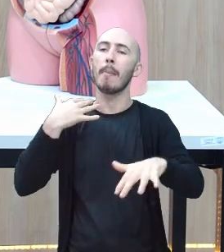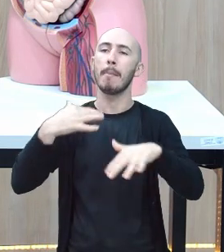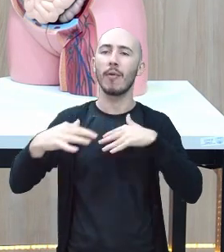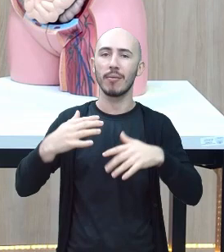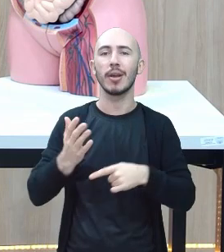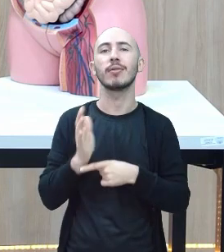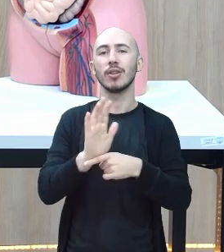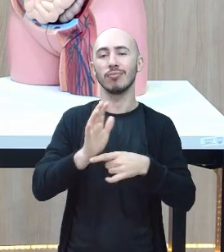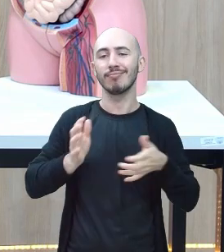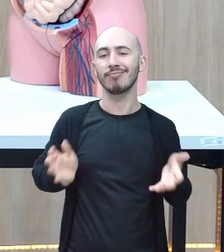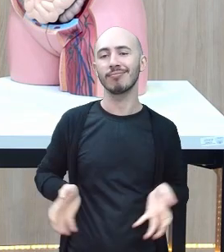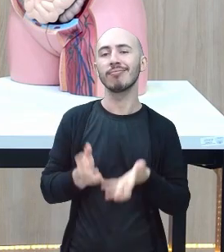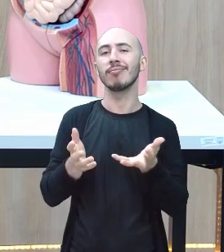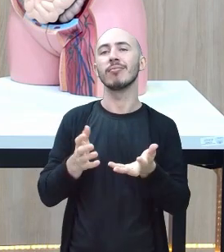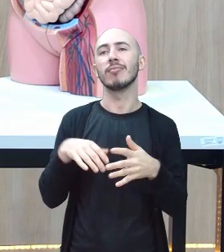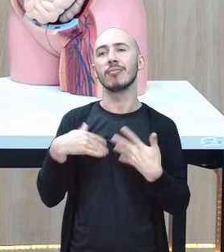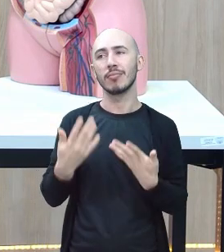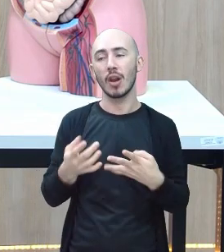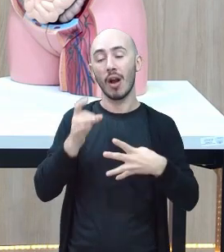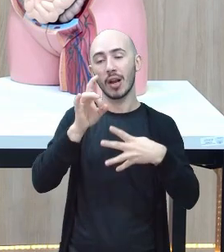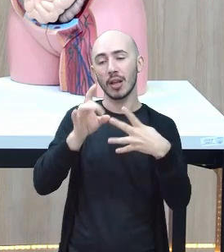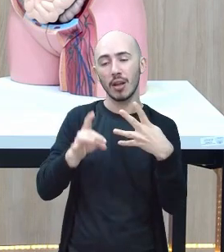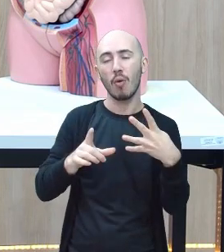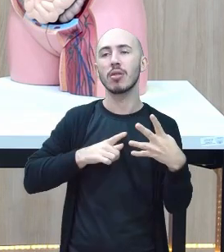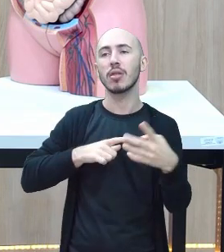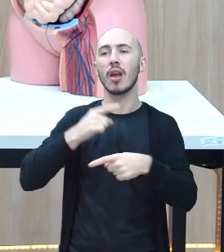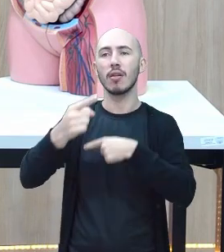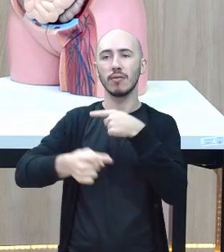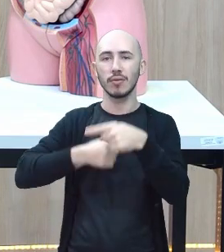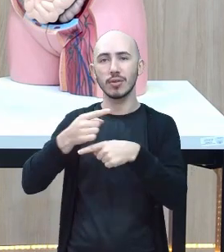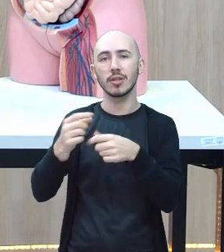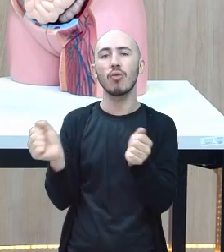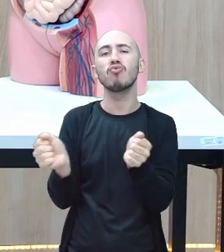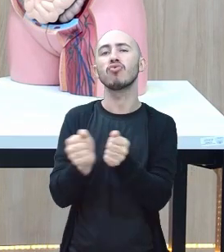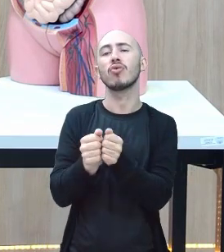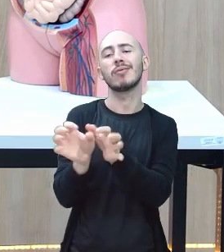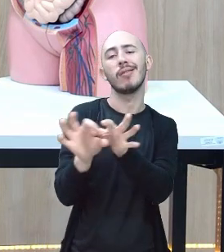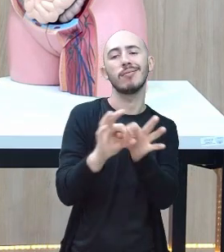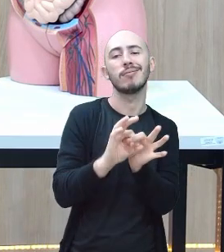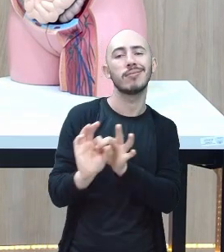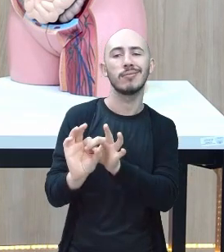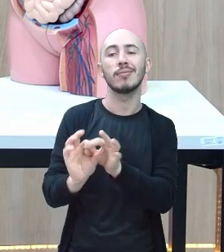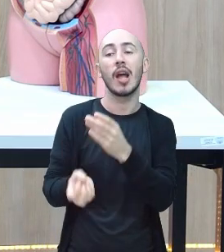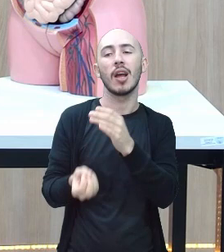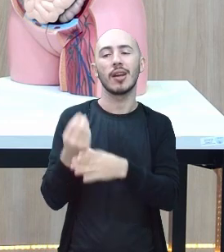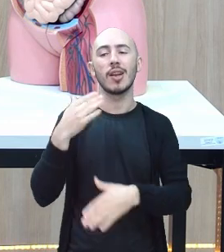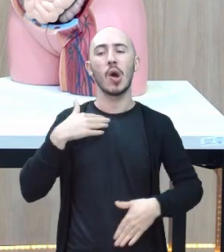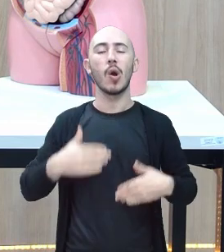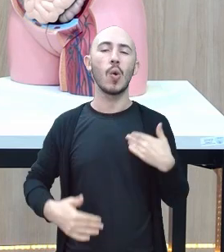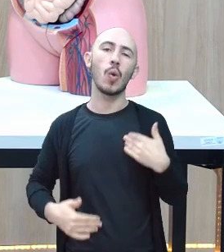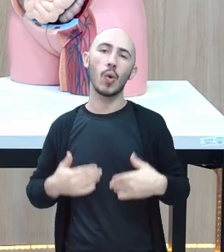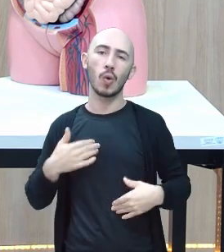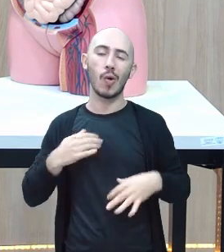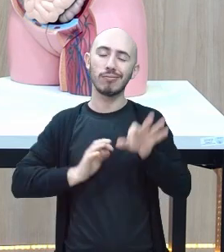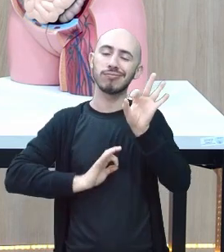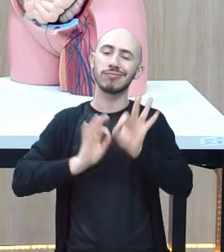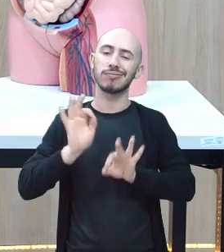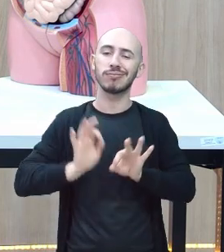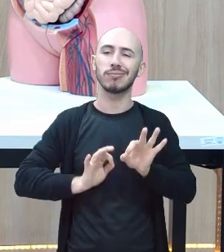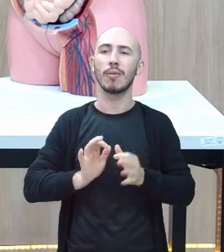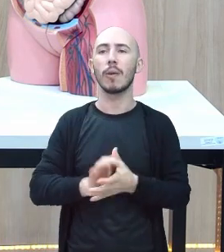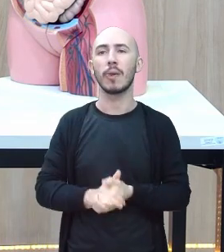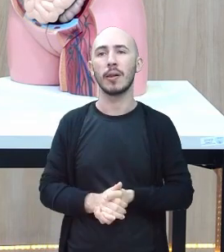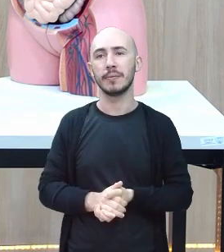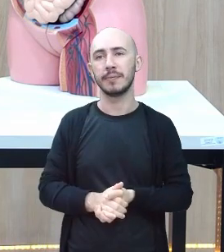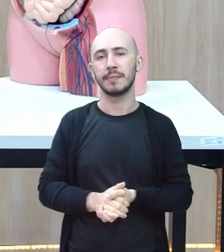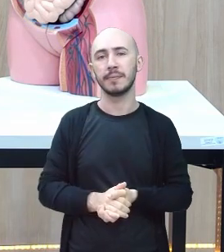movimentos. Observem que cada um com uma função se juntam e formam o nosso organismo de forma bem organizada.